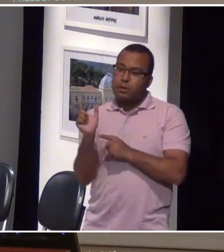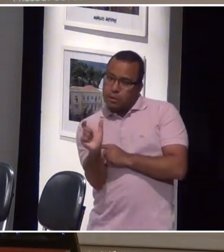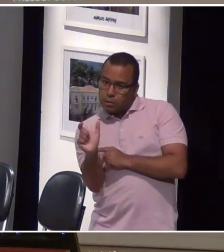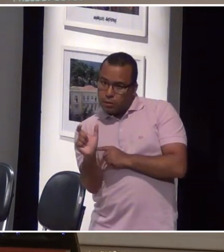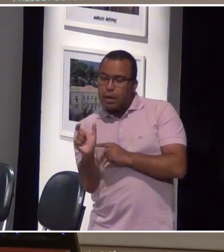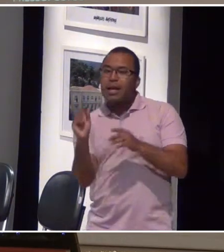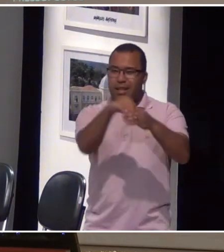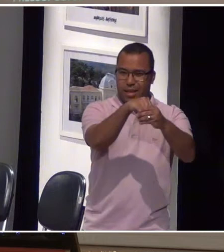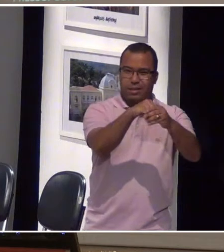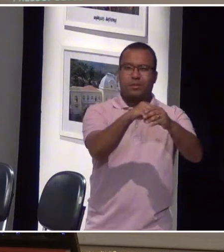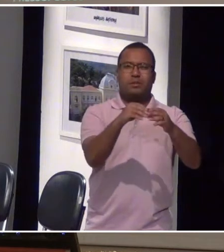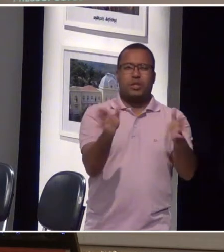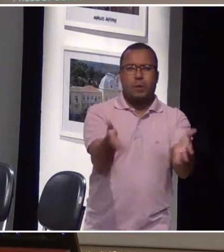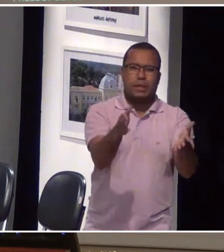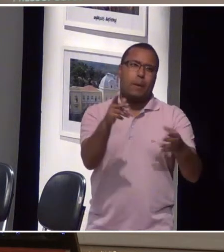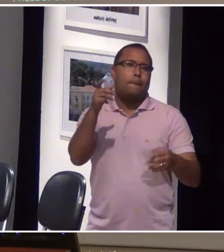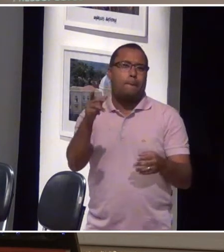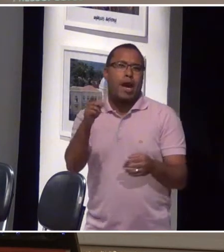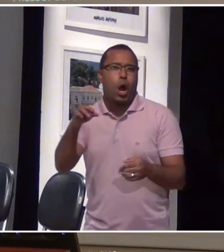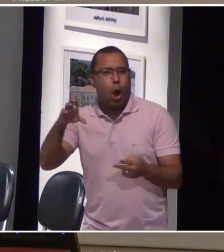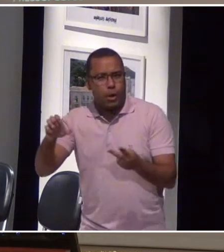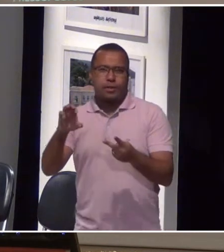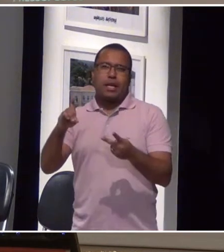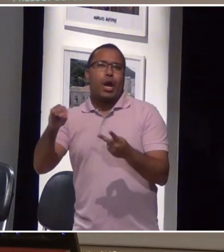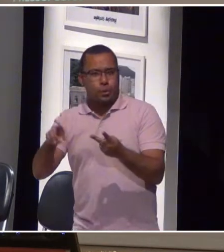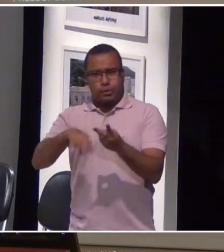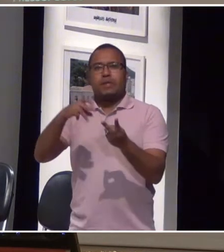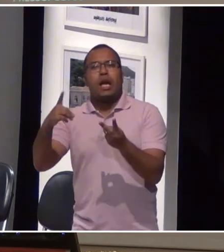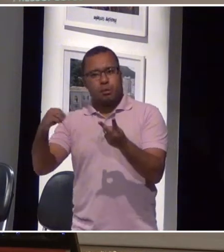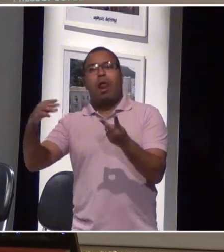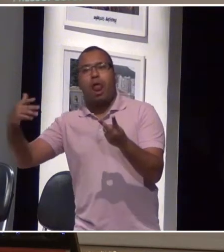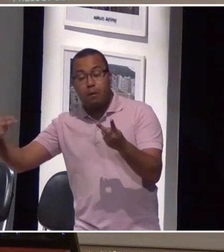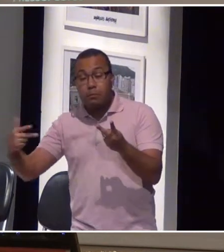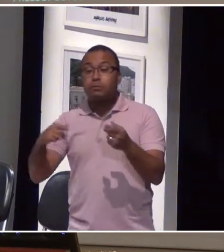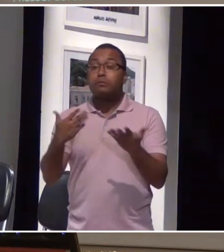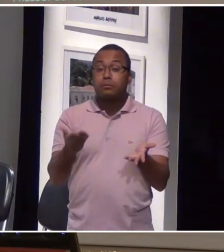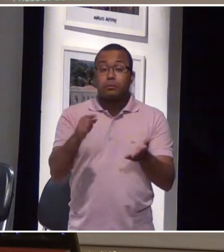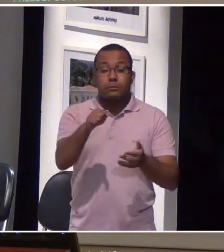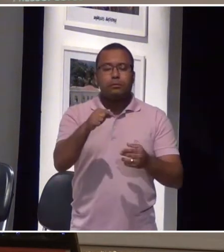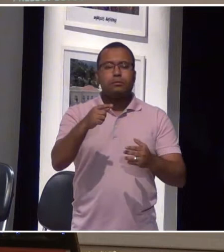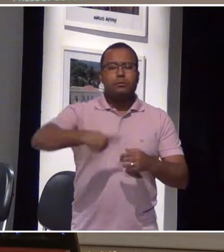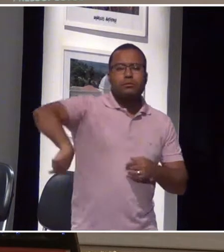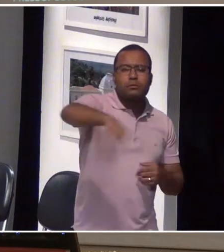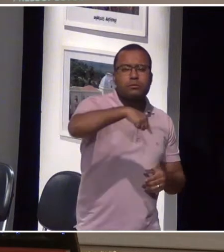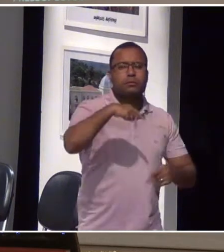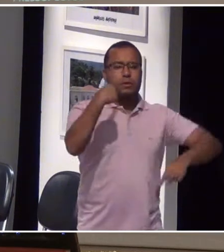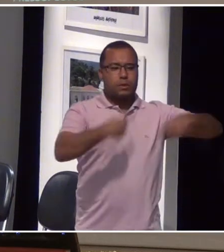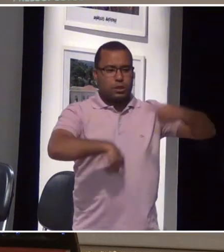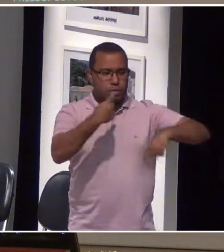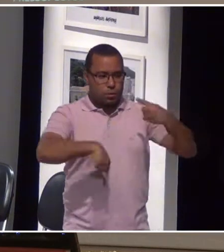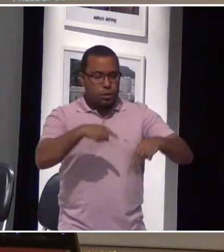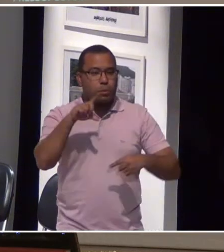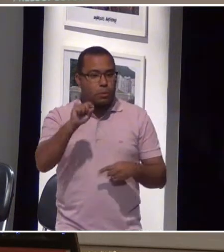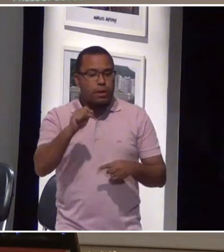recorrente no campo da educação especial, de estimulação precoce, educação precoce. E uma das coisas que a gente rapidamente